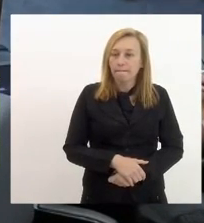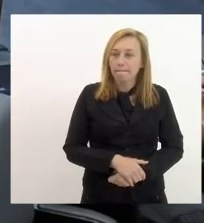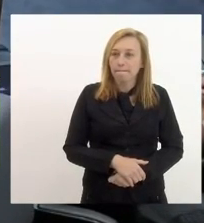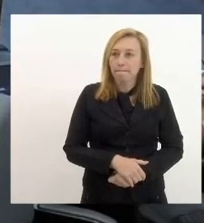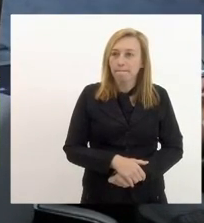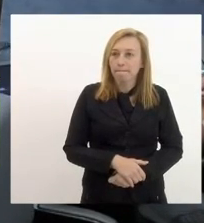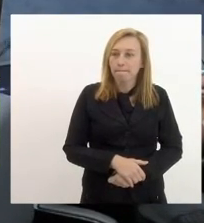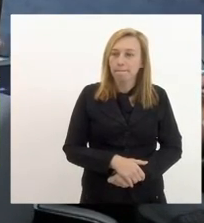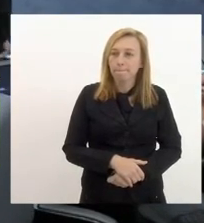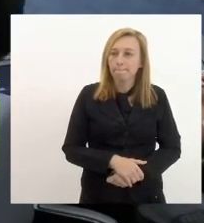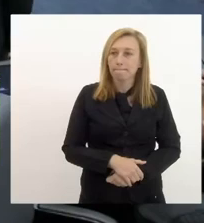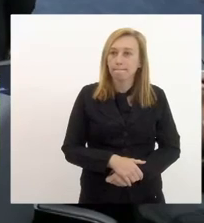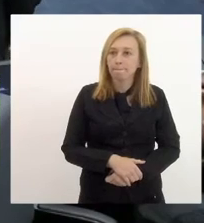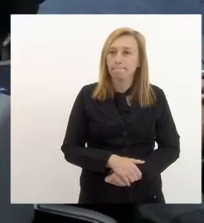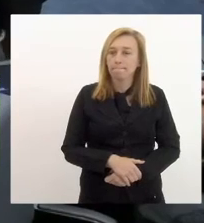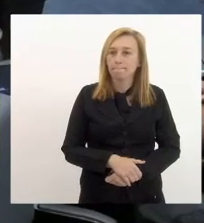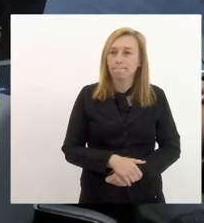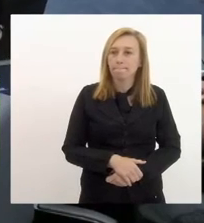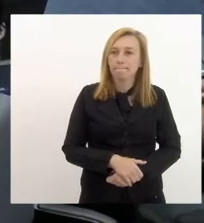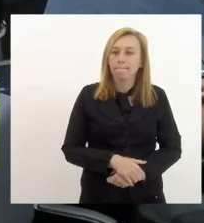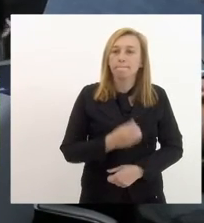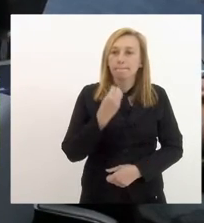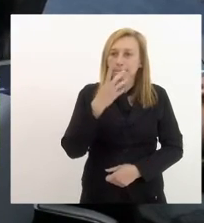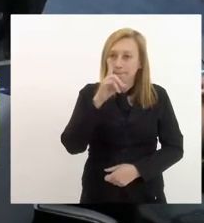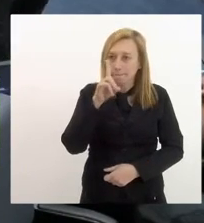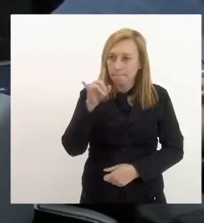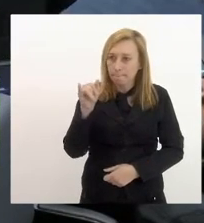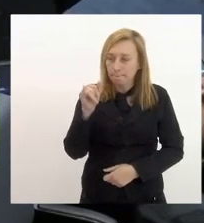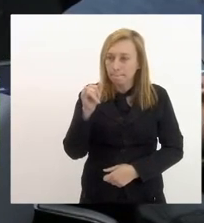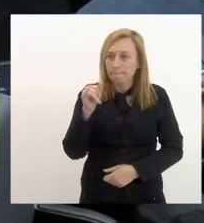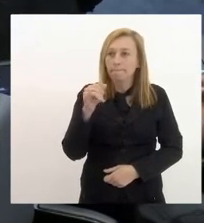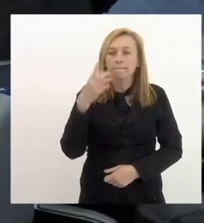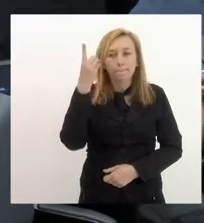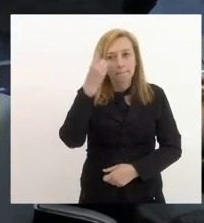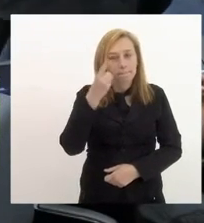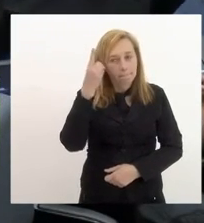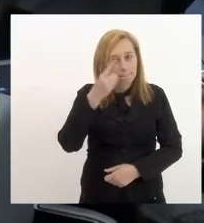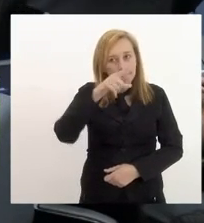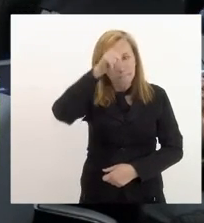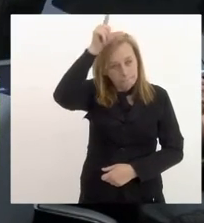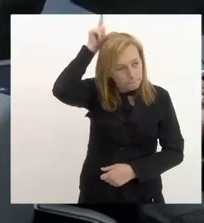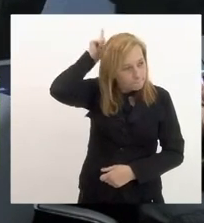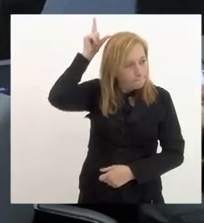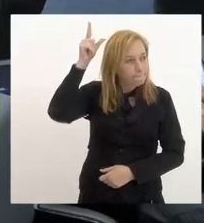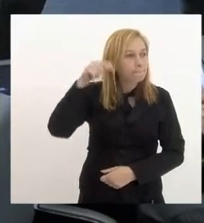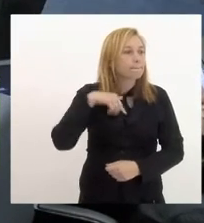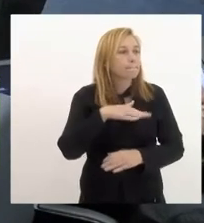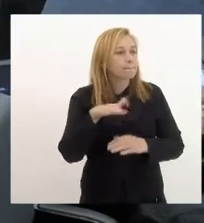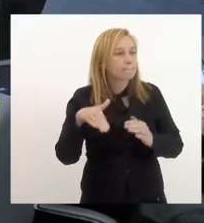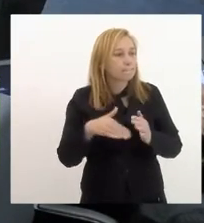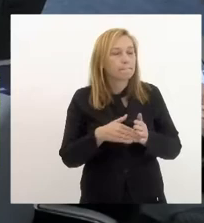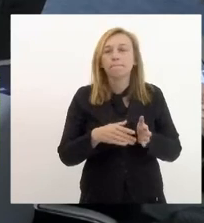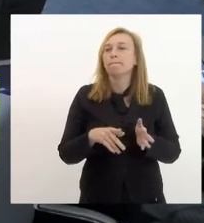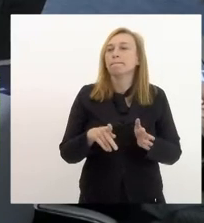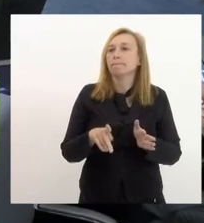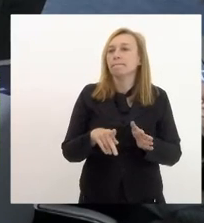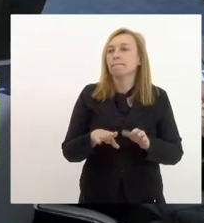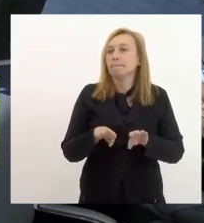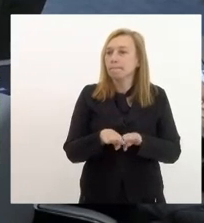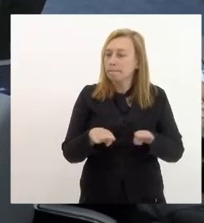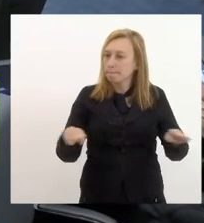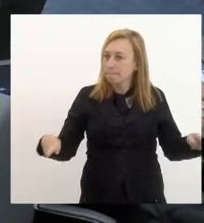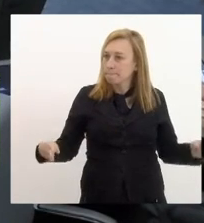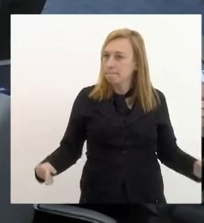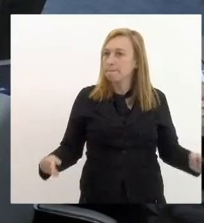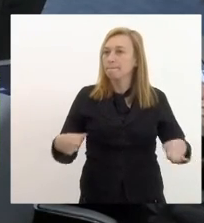o forró é bom dia Deputado Luiz Paulo complementando comprimento dos demais membros